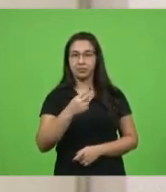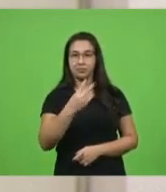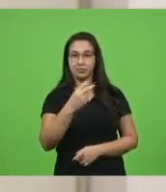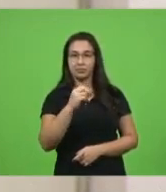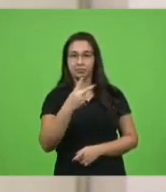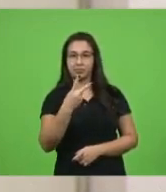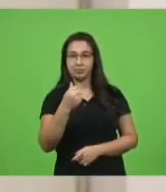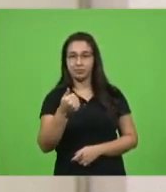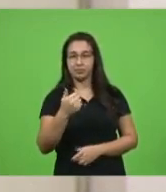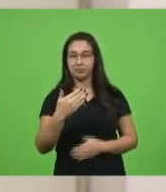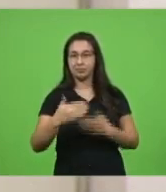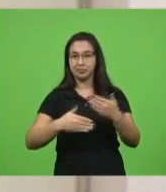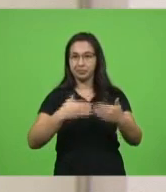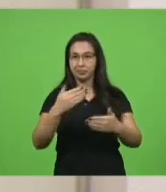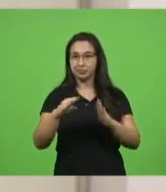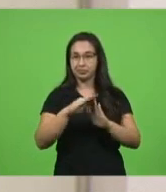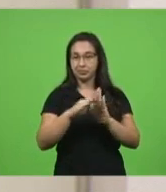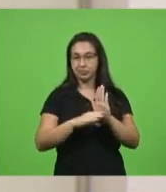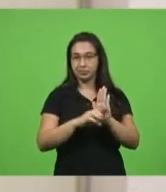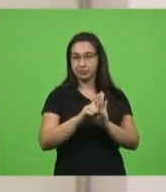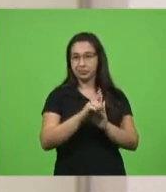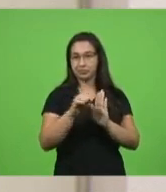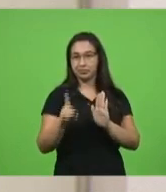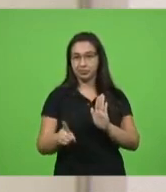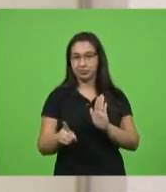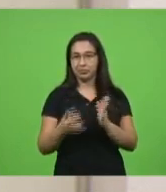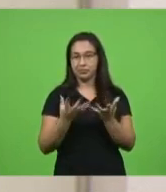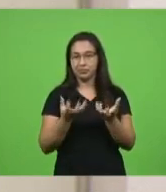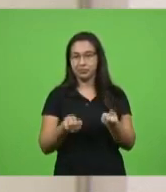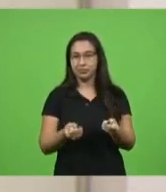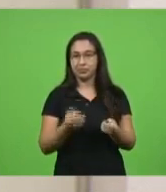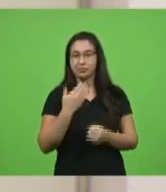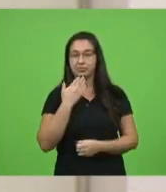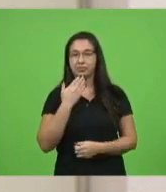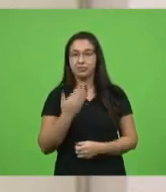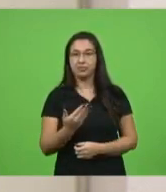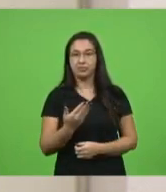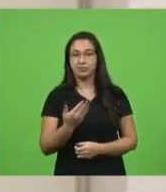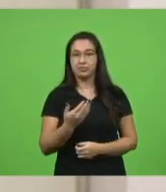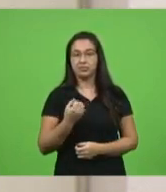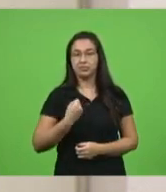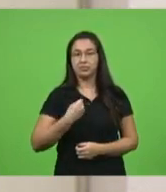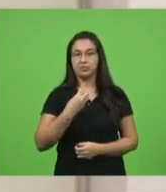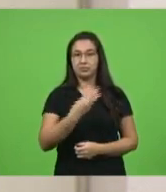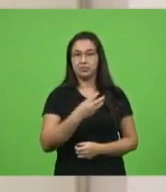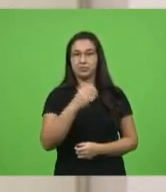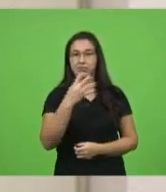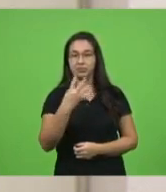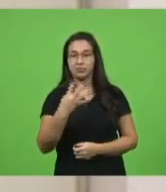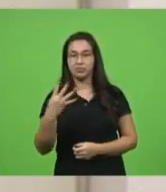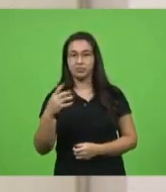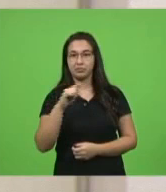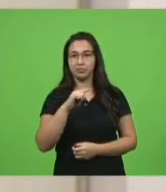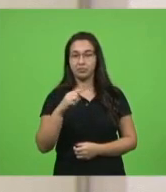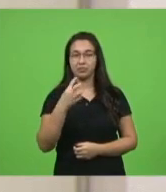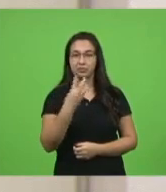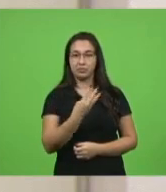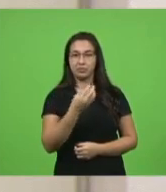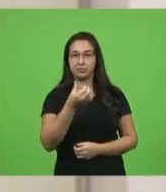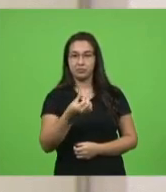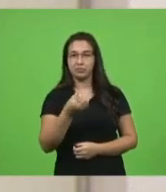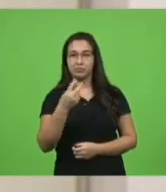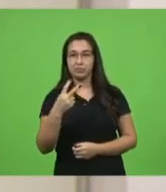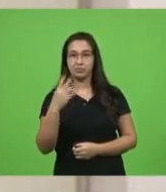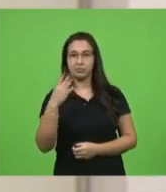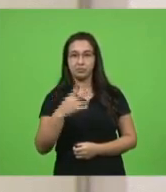Dando continuidade à ordem do dia, senhor presidente deferiu os requerimentos números 344 a 362 barra 2021